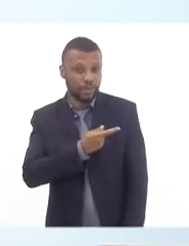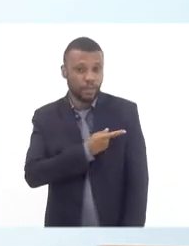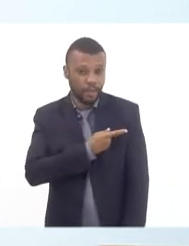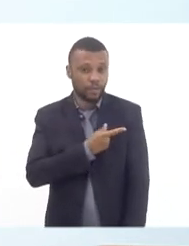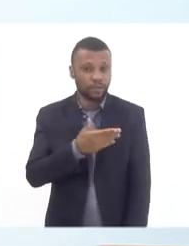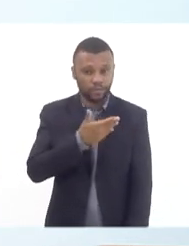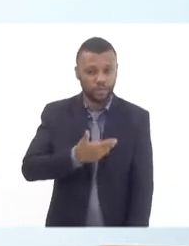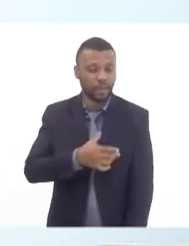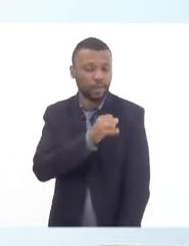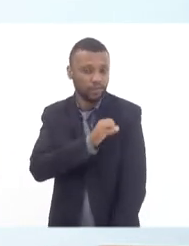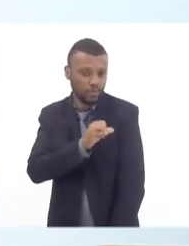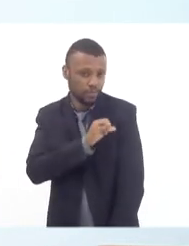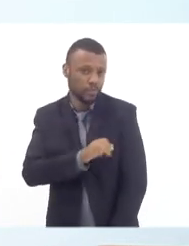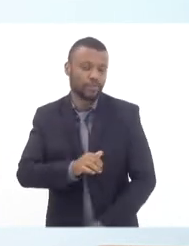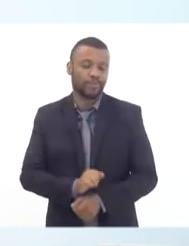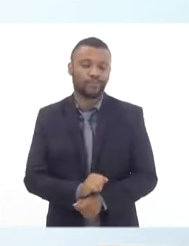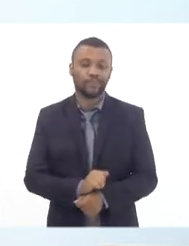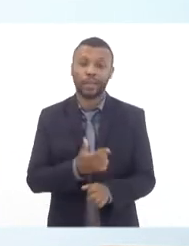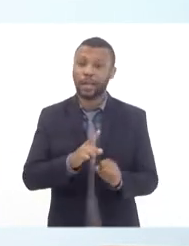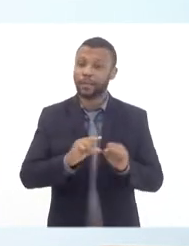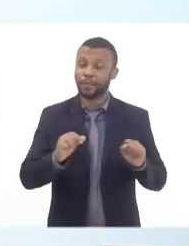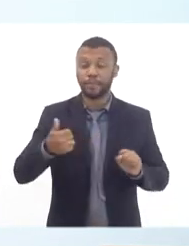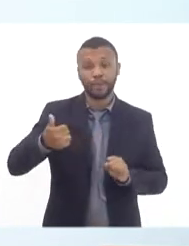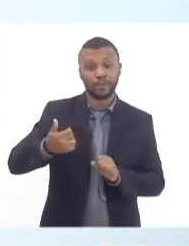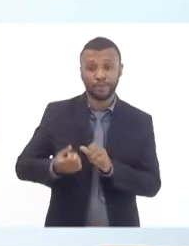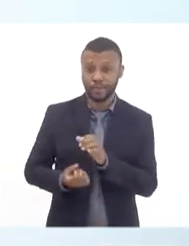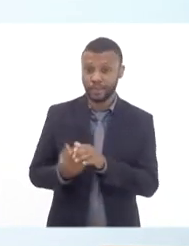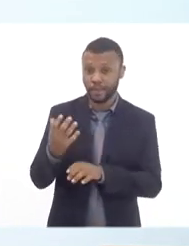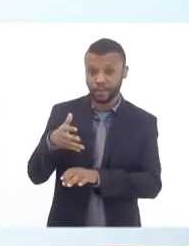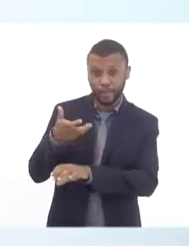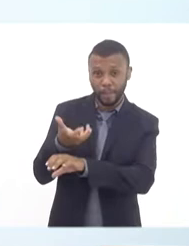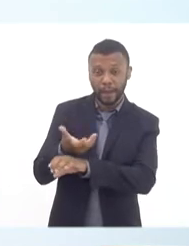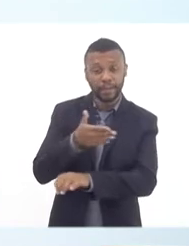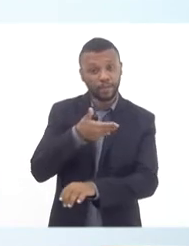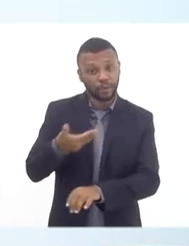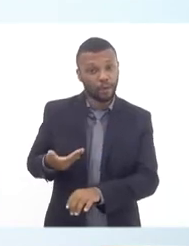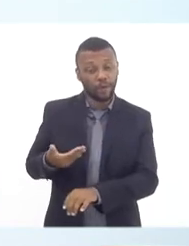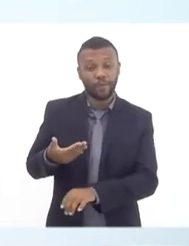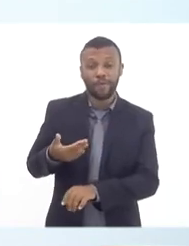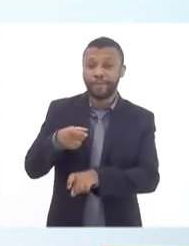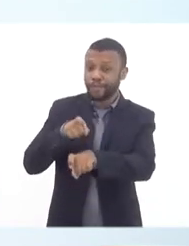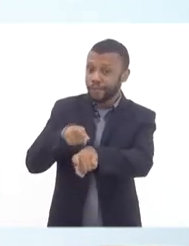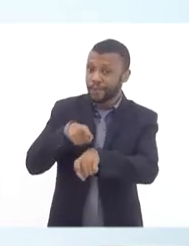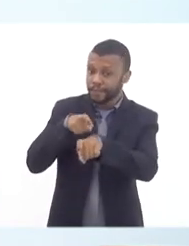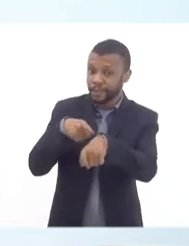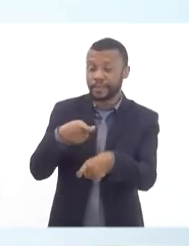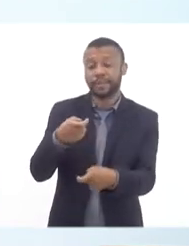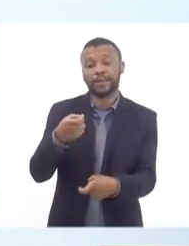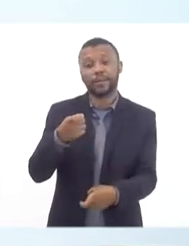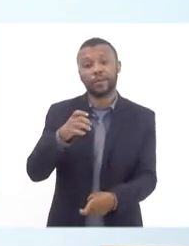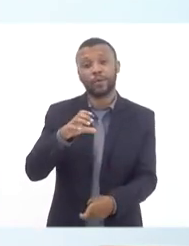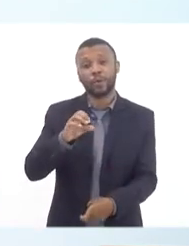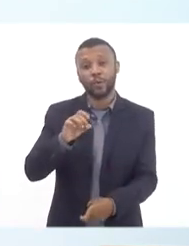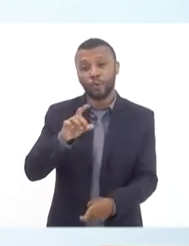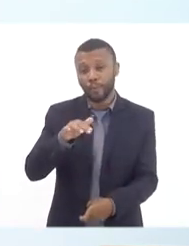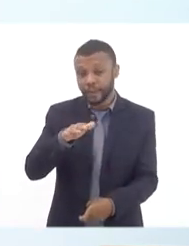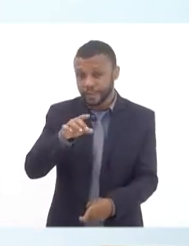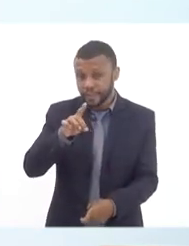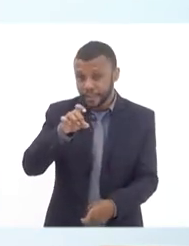Artigo 1º. Fica criado o Parque Estadual Fazenda Colubandê, no município de São Gonçalo, no estado do Rio de